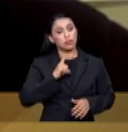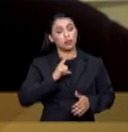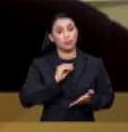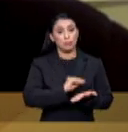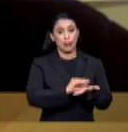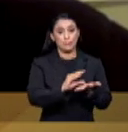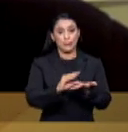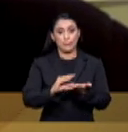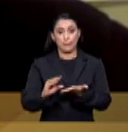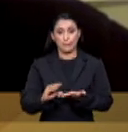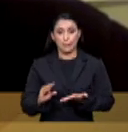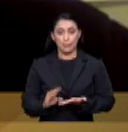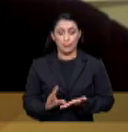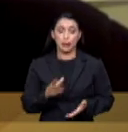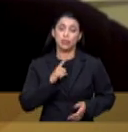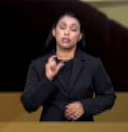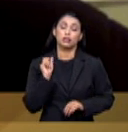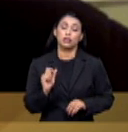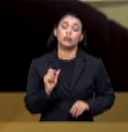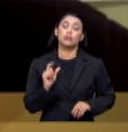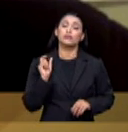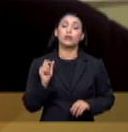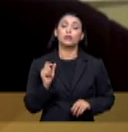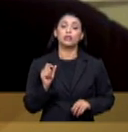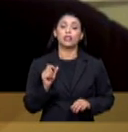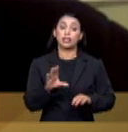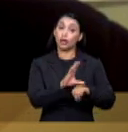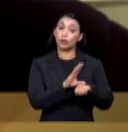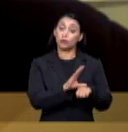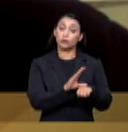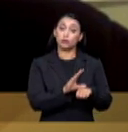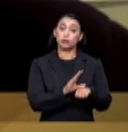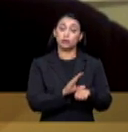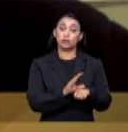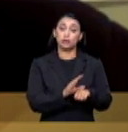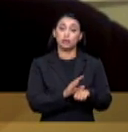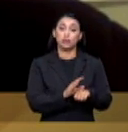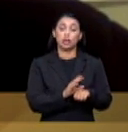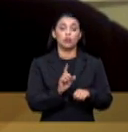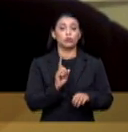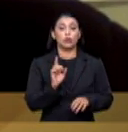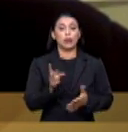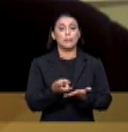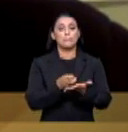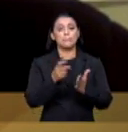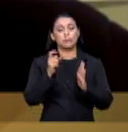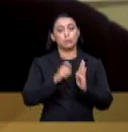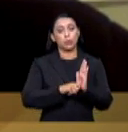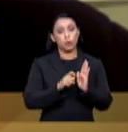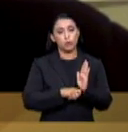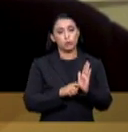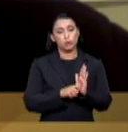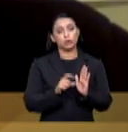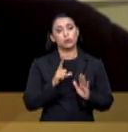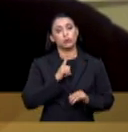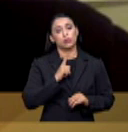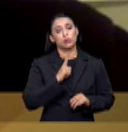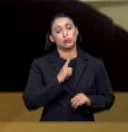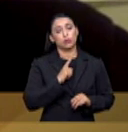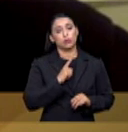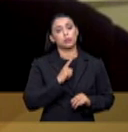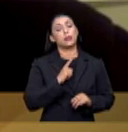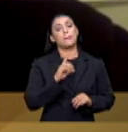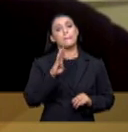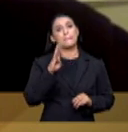receita tributária, pois a previsão constitucional não alcança o imposto sobre a renda considerados bens